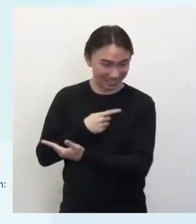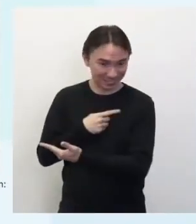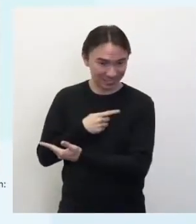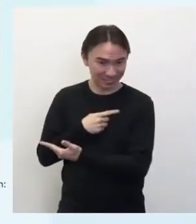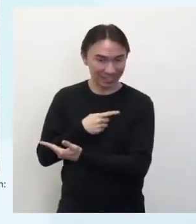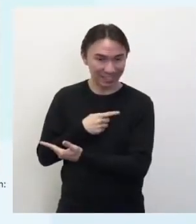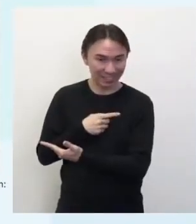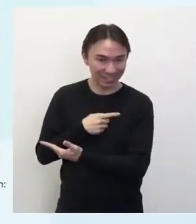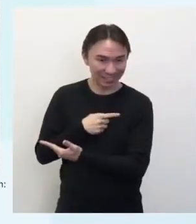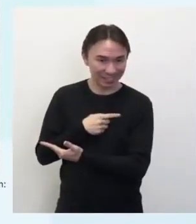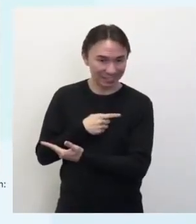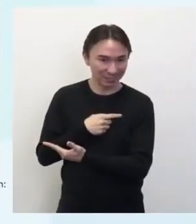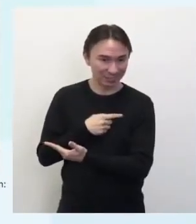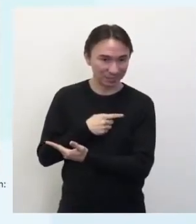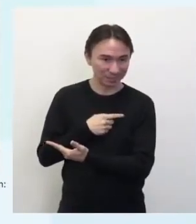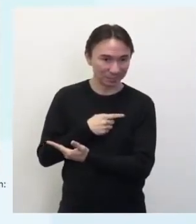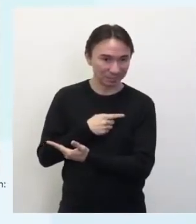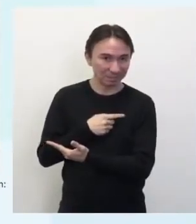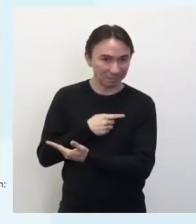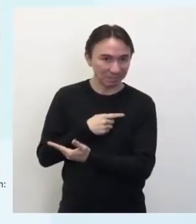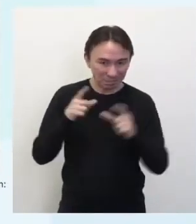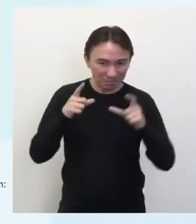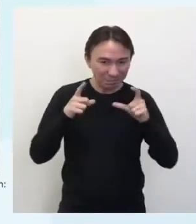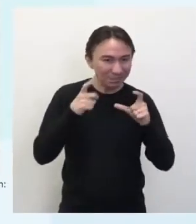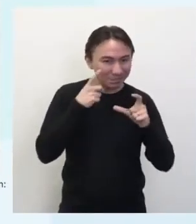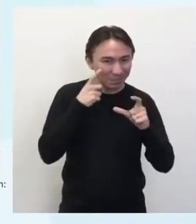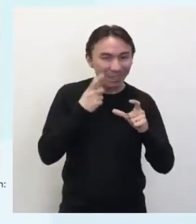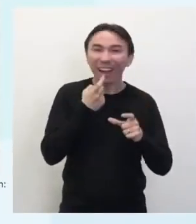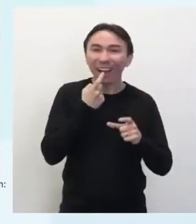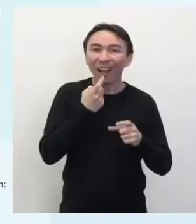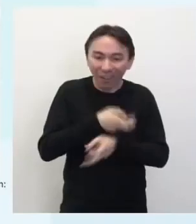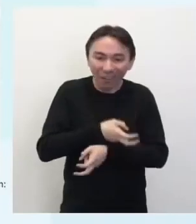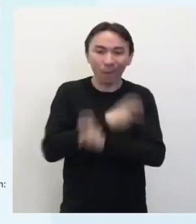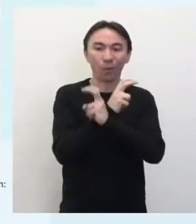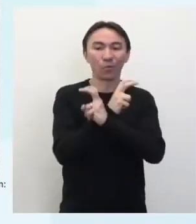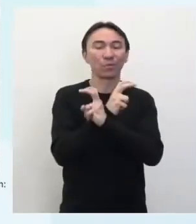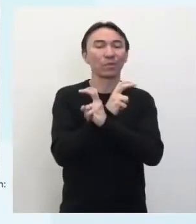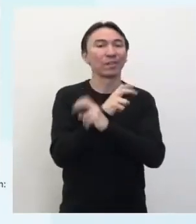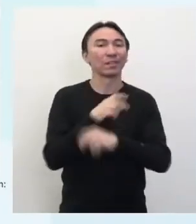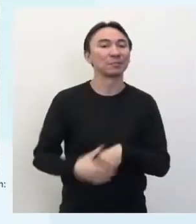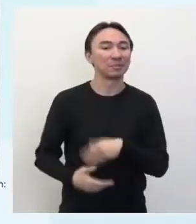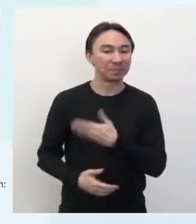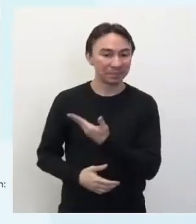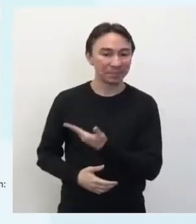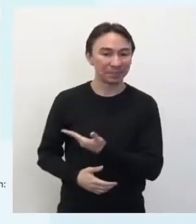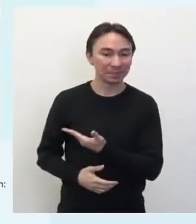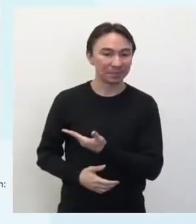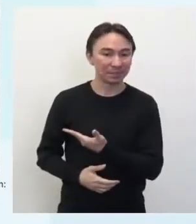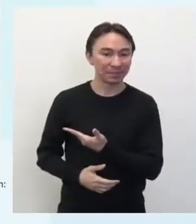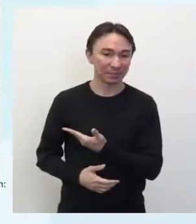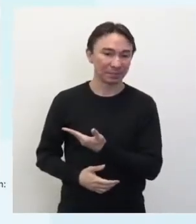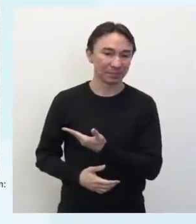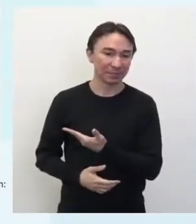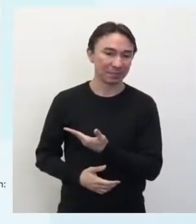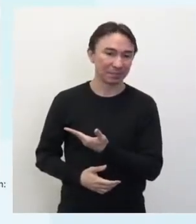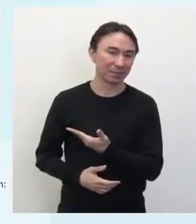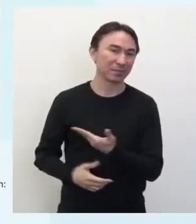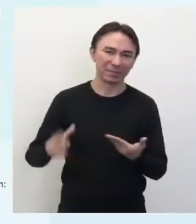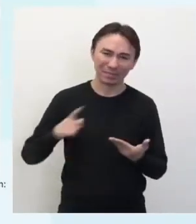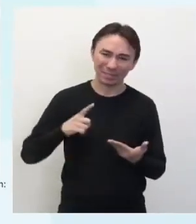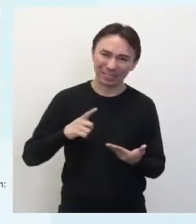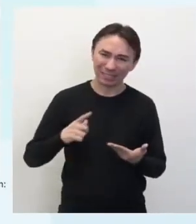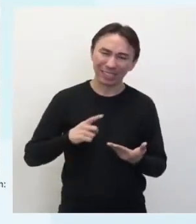ó, do tecido ósseo, tá bom? Bom, existem várias